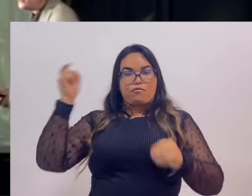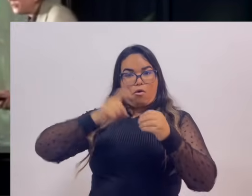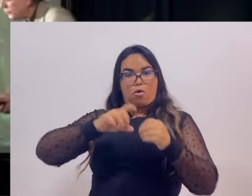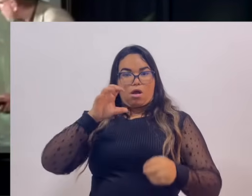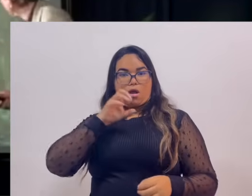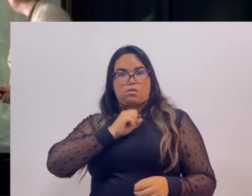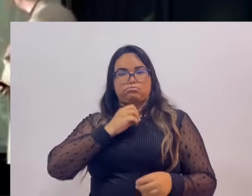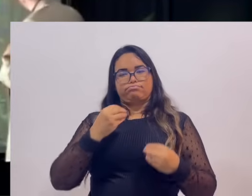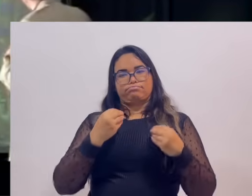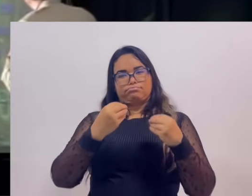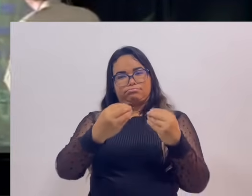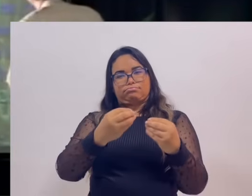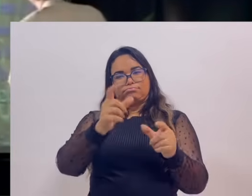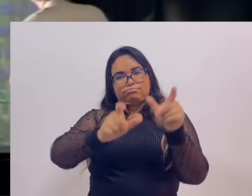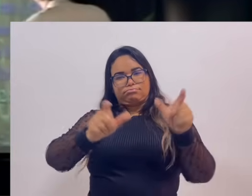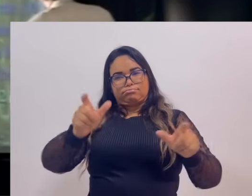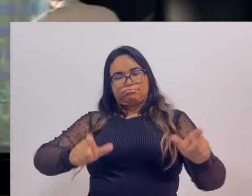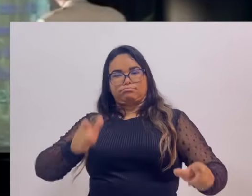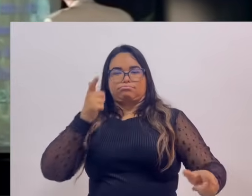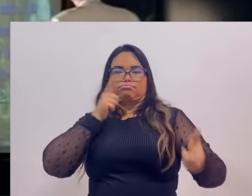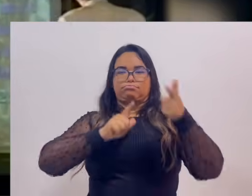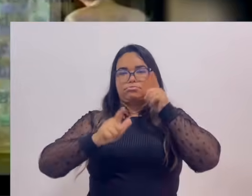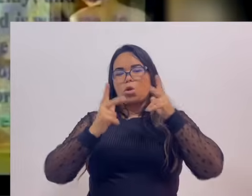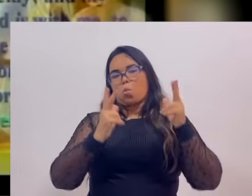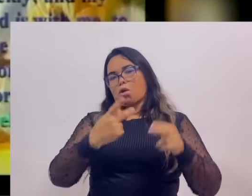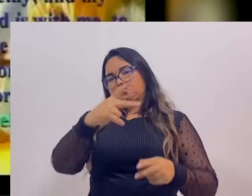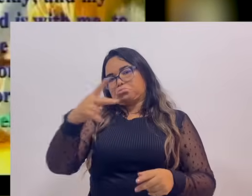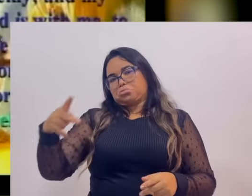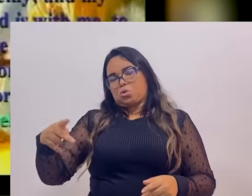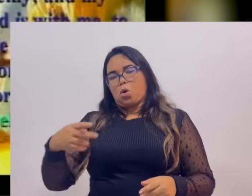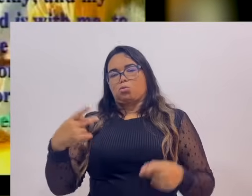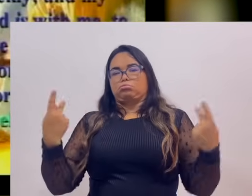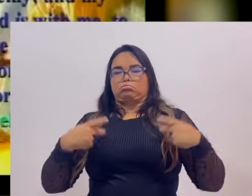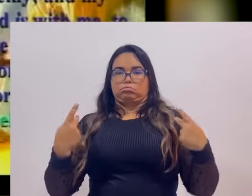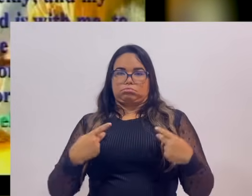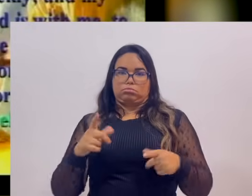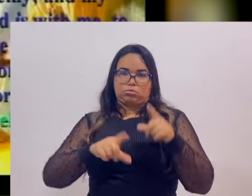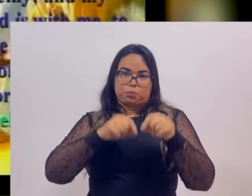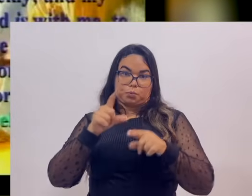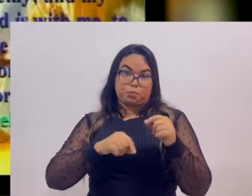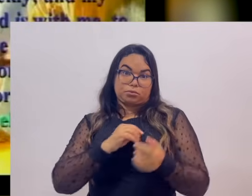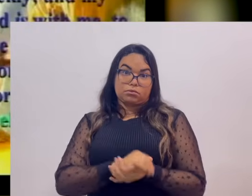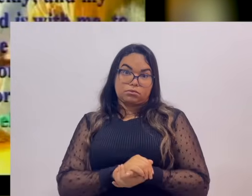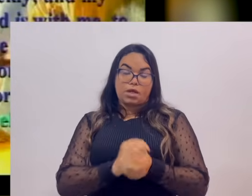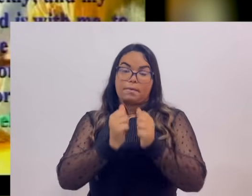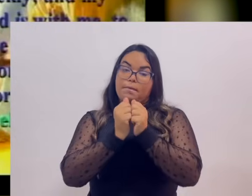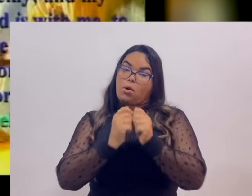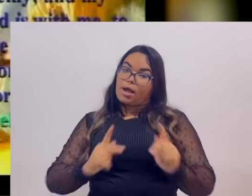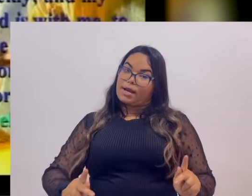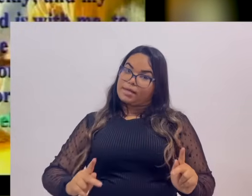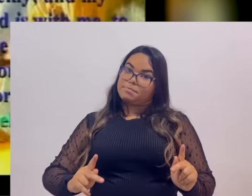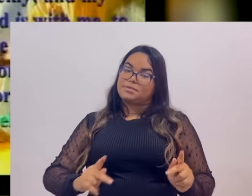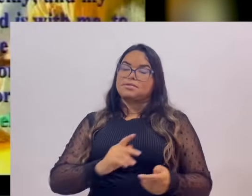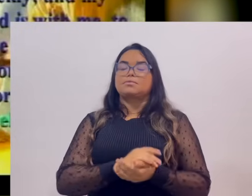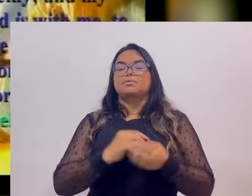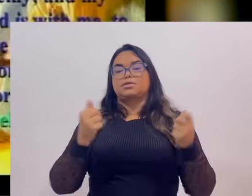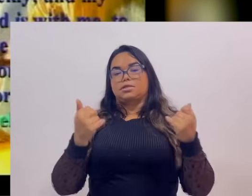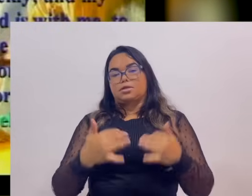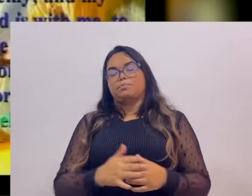eis que cedo venho e o meu galardão está comigo para dar a cada um segundo a sua obra